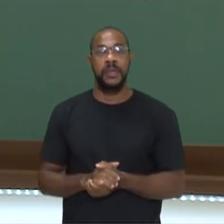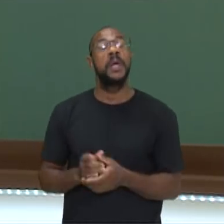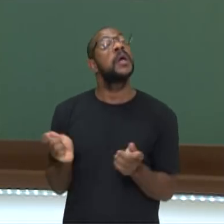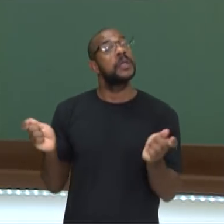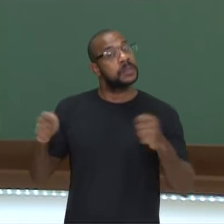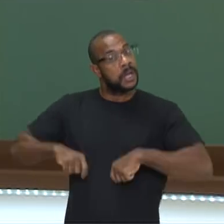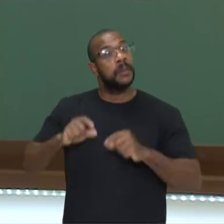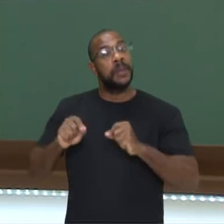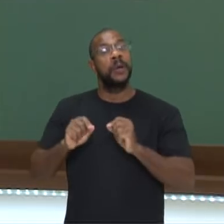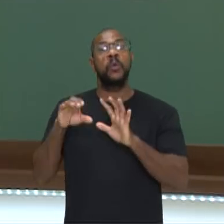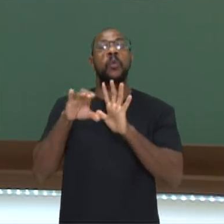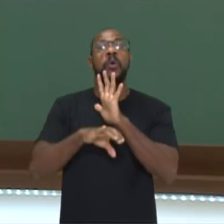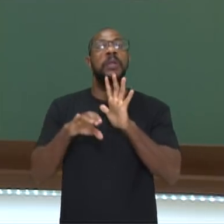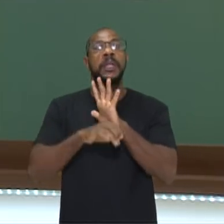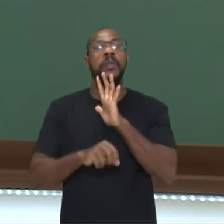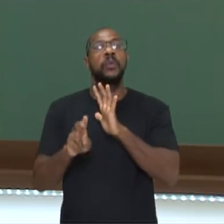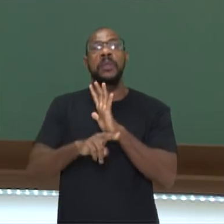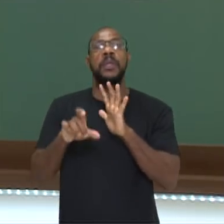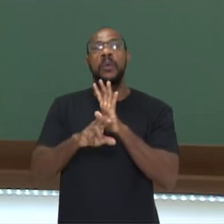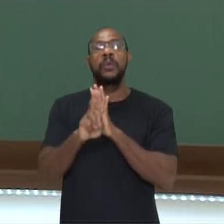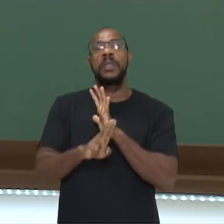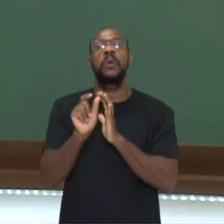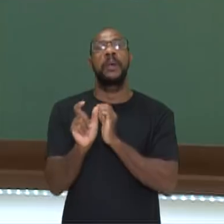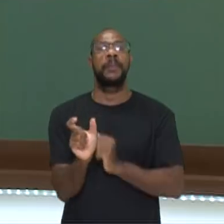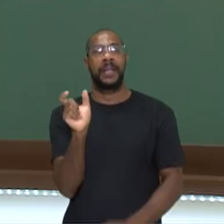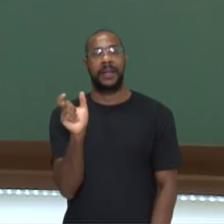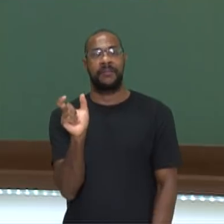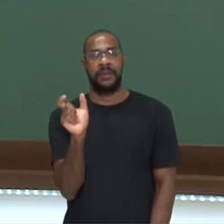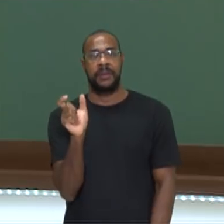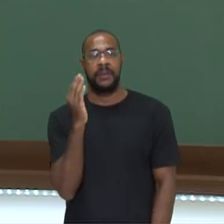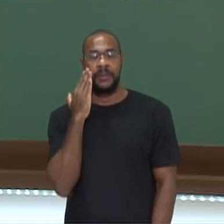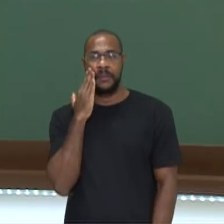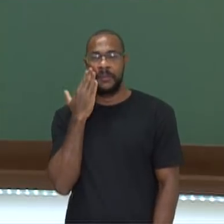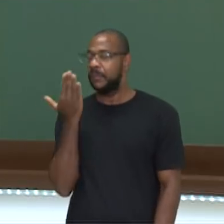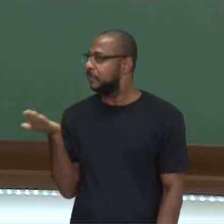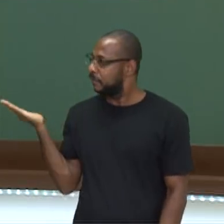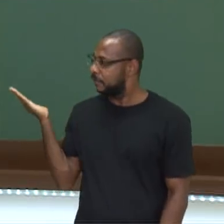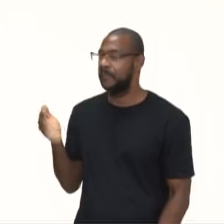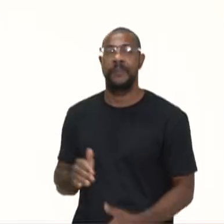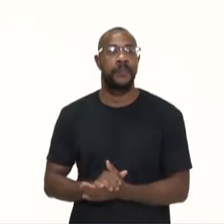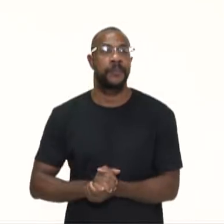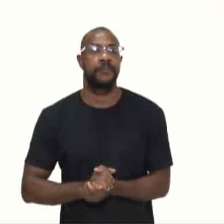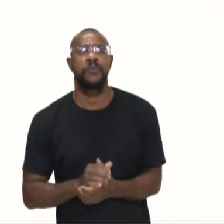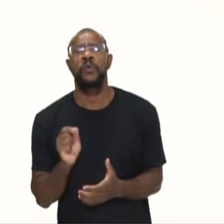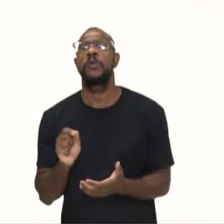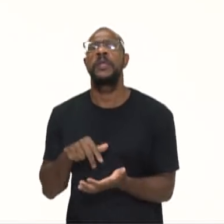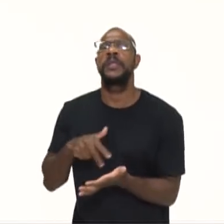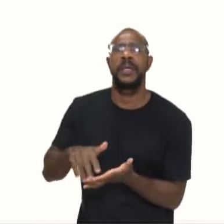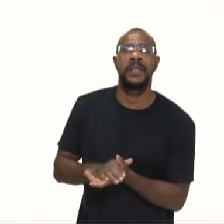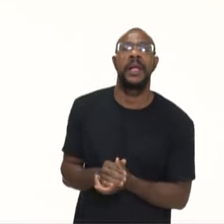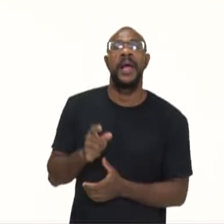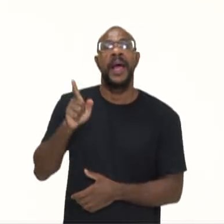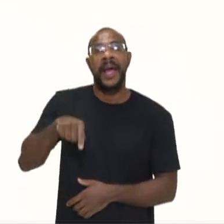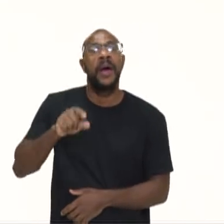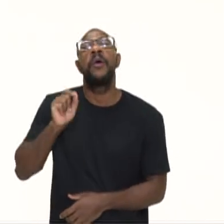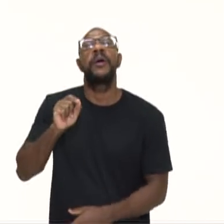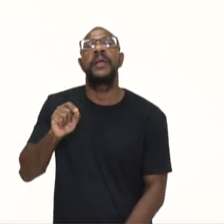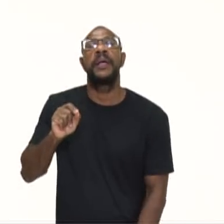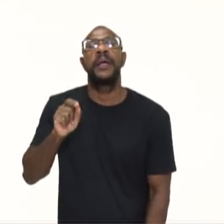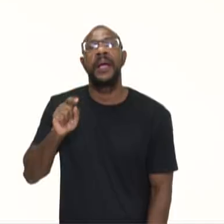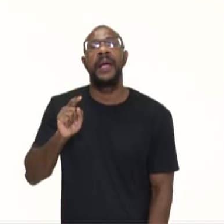definir dança usando somente as palavras. Vamos ver como é que é? O que é dança? A dança é